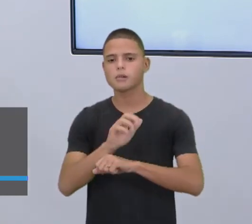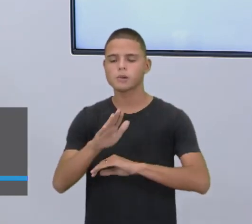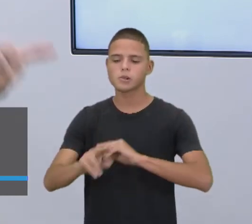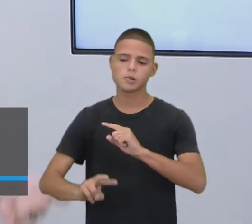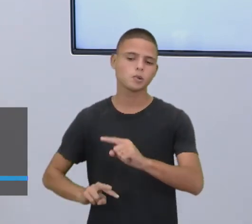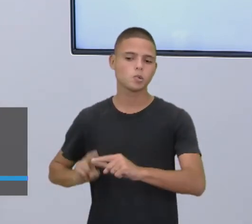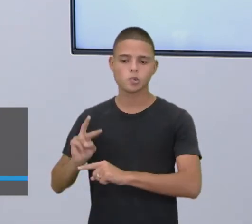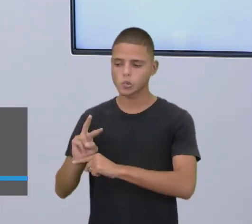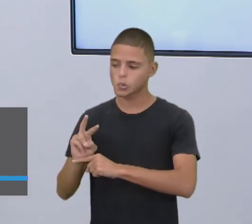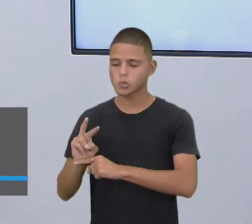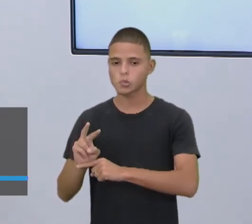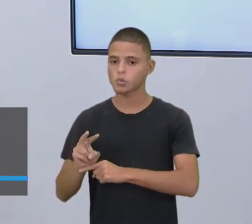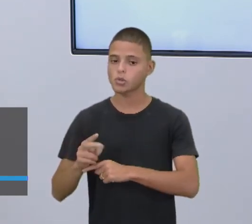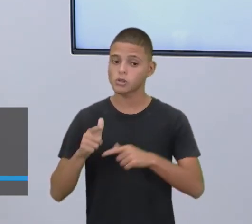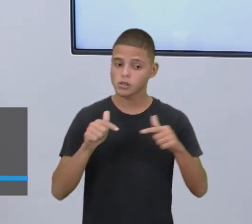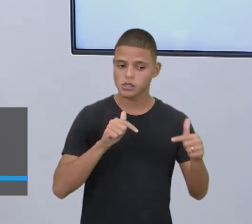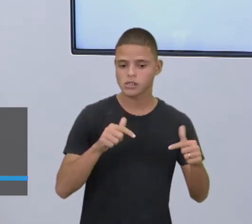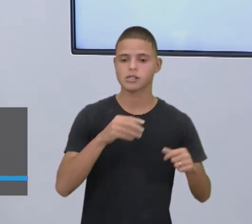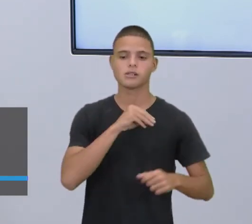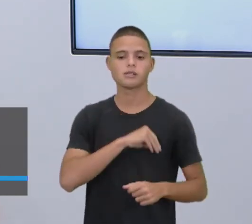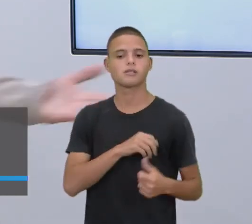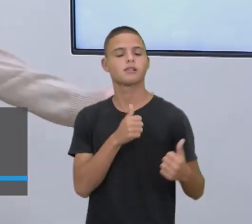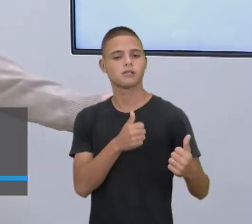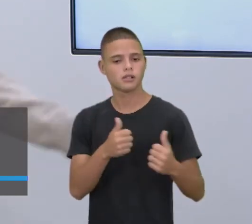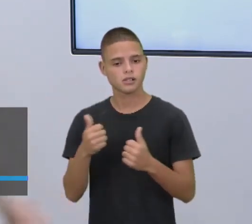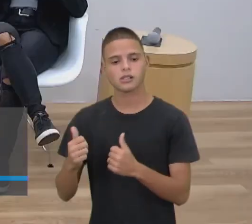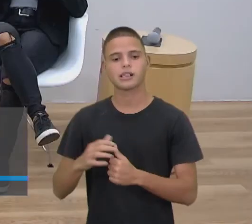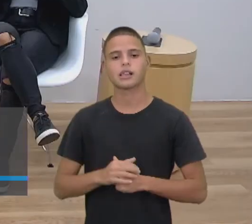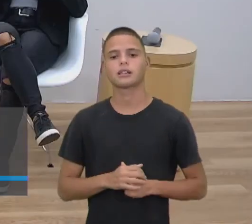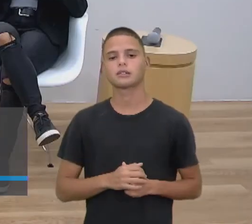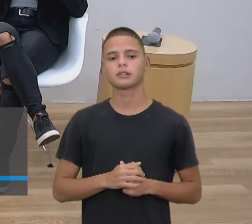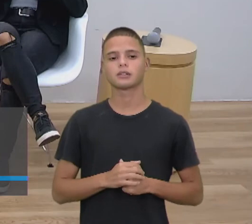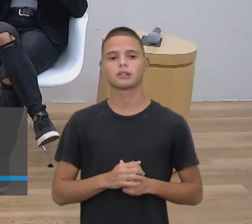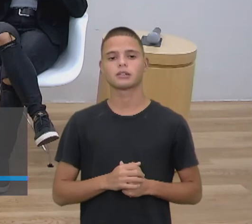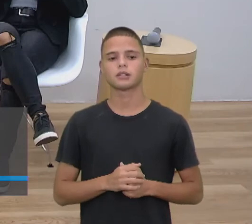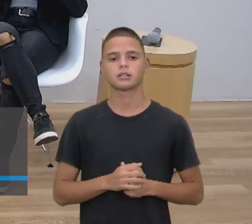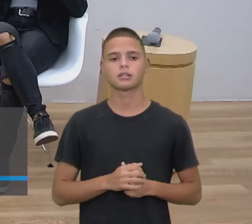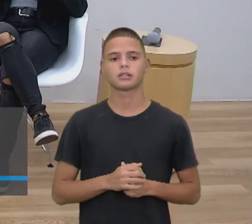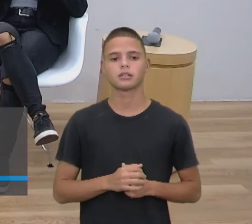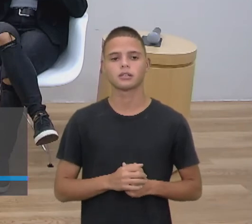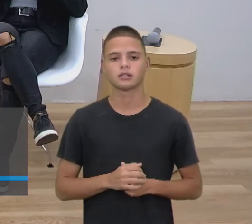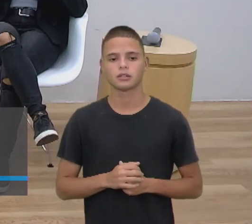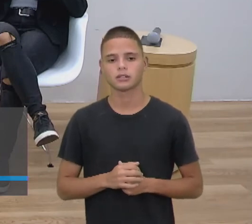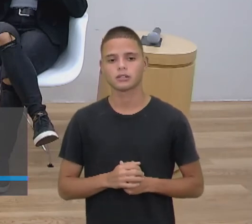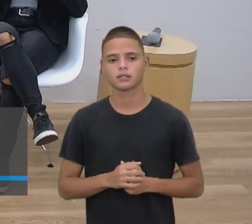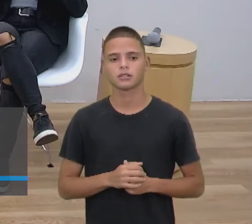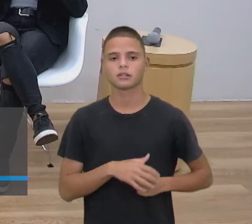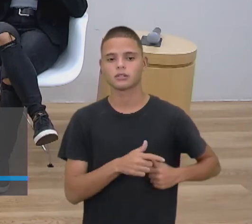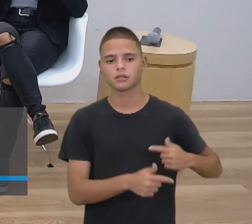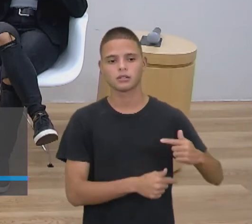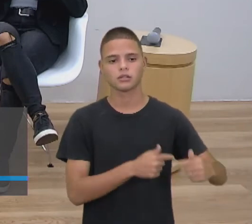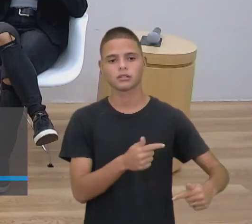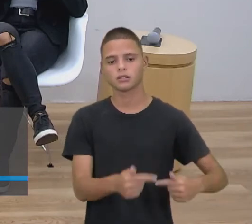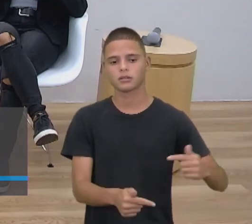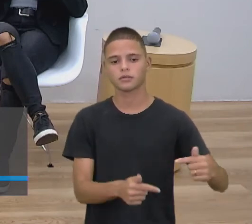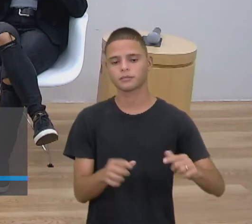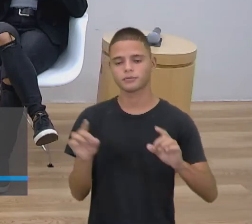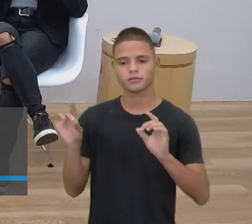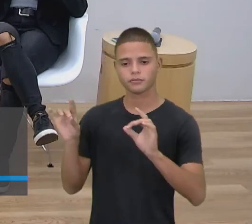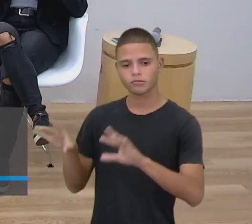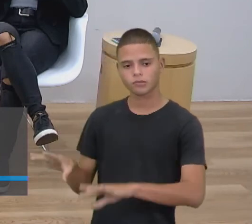sustentável, gerando emprego, gerando renda, onde a geração desse